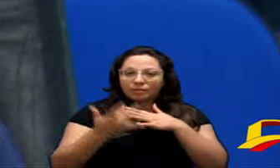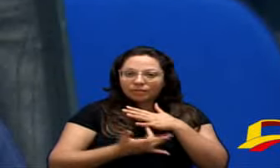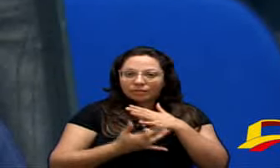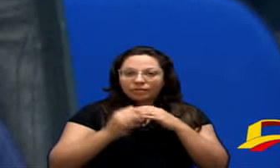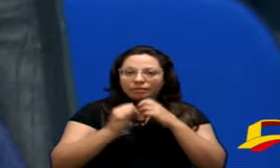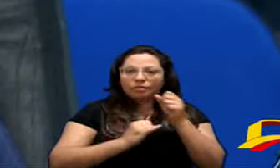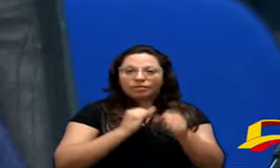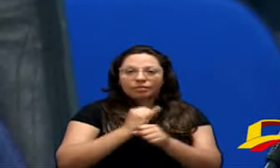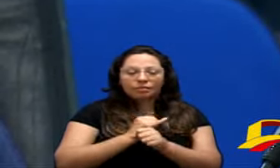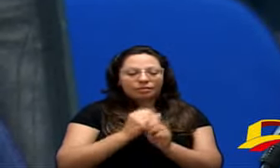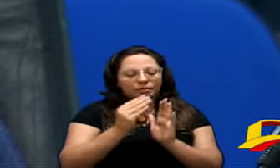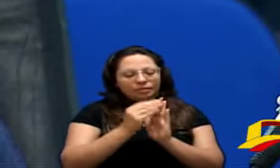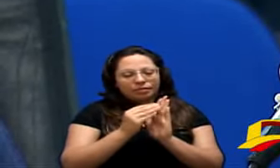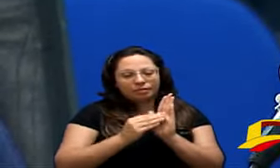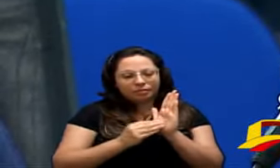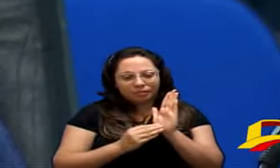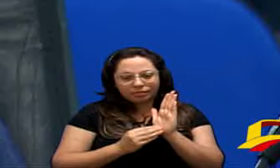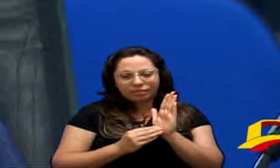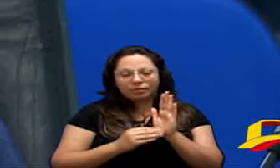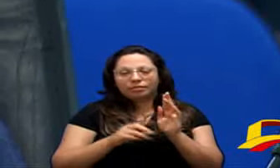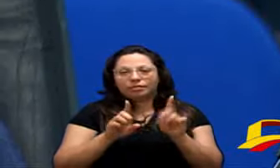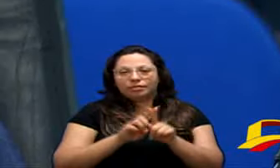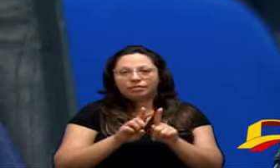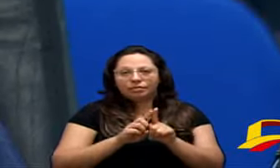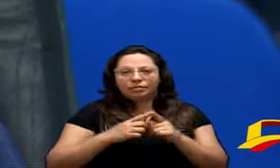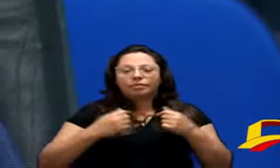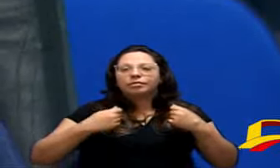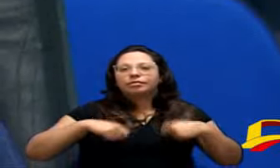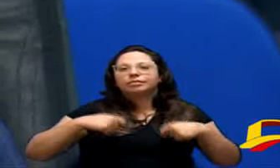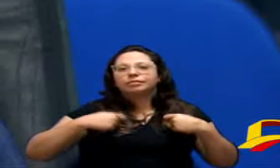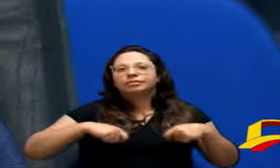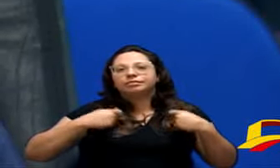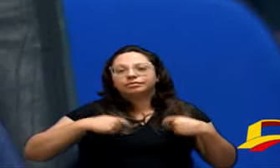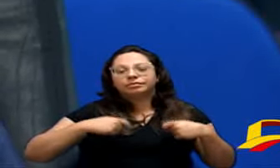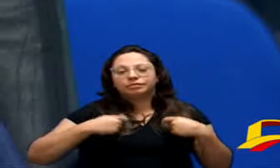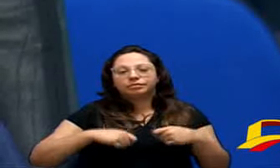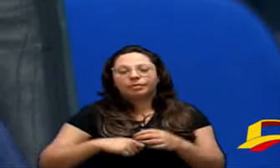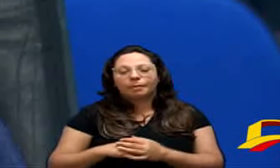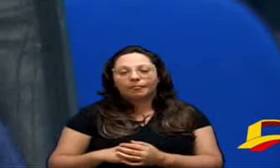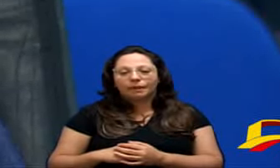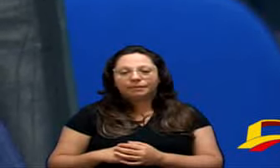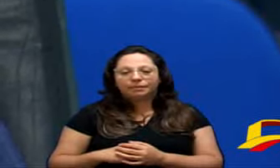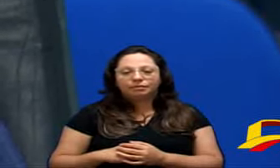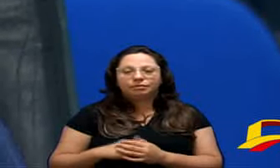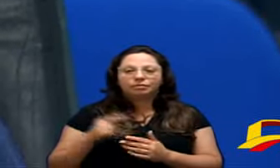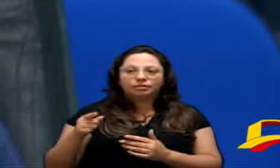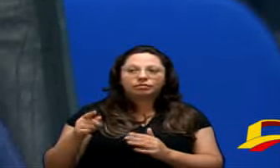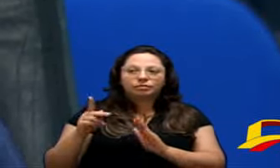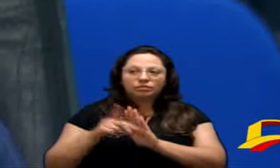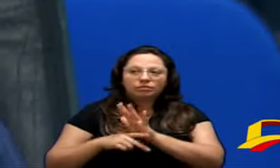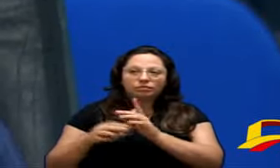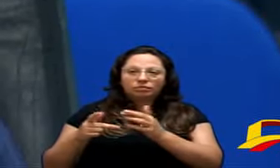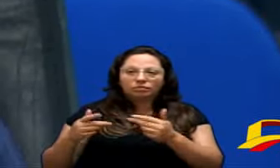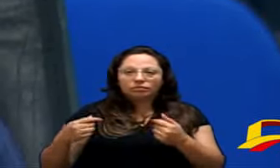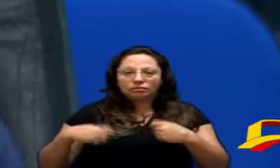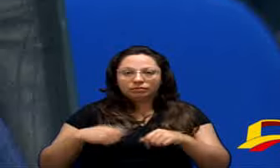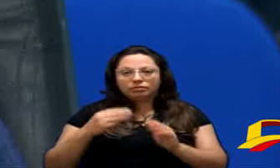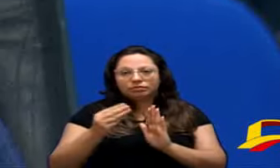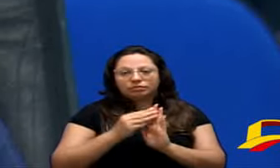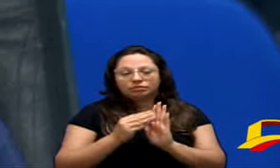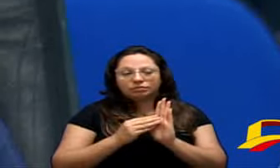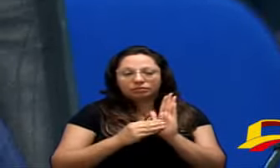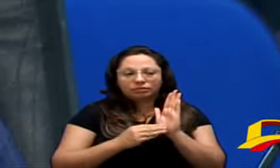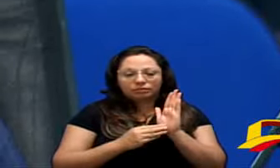animais e o Zoológico dos programas educacionais que é desenvolvido ali pelo menos dos programas